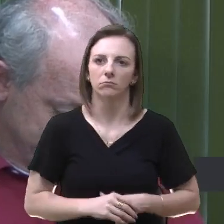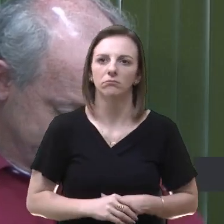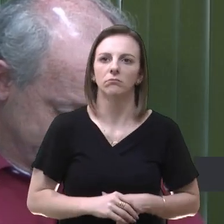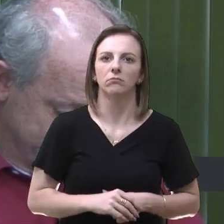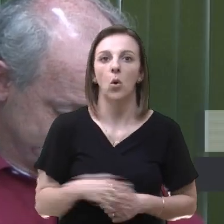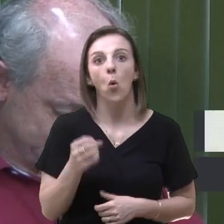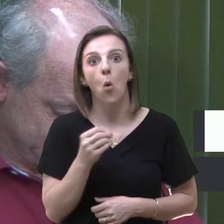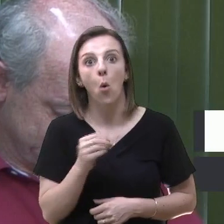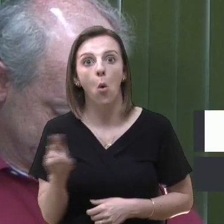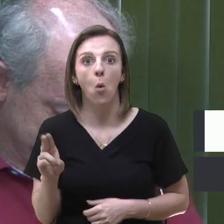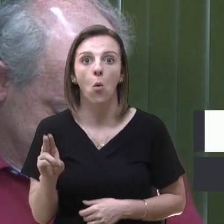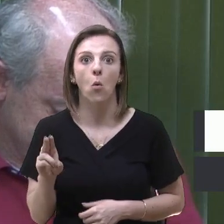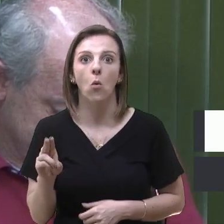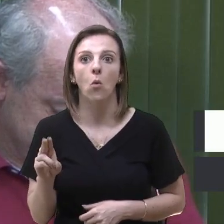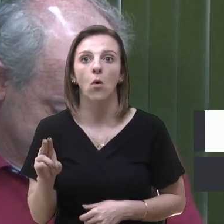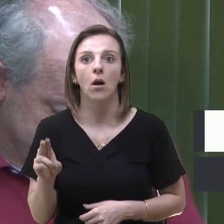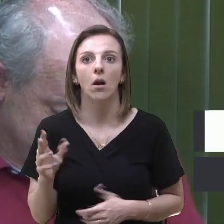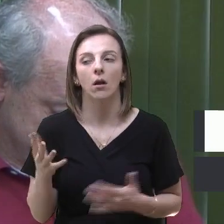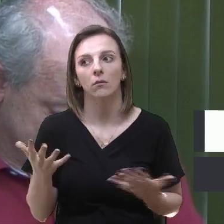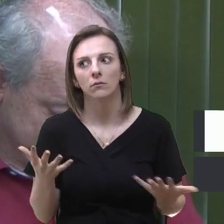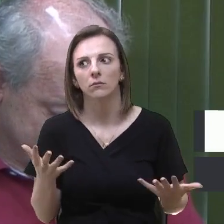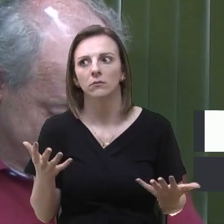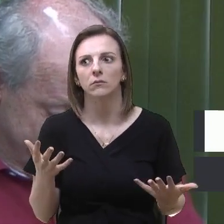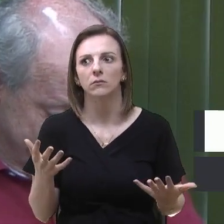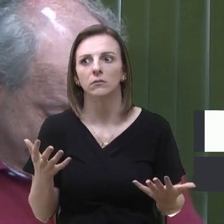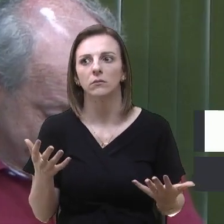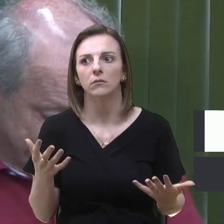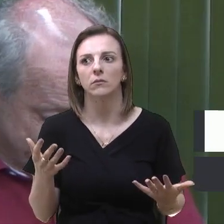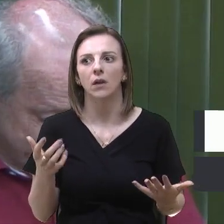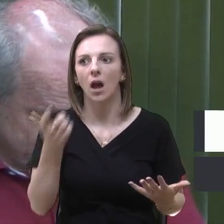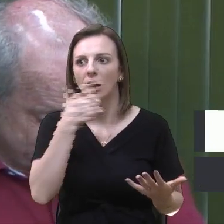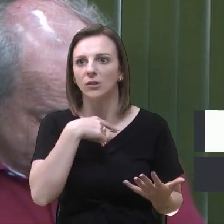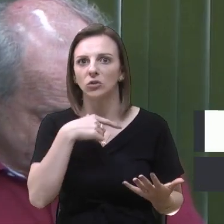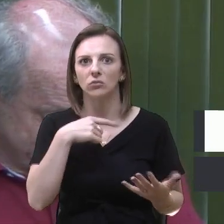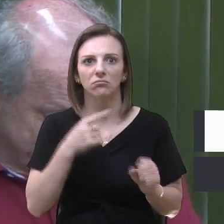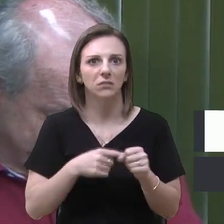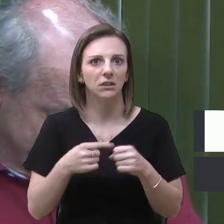ou a tendência seria o fracasso.